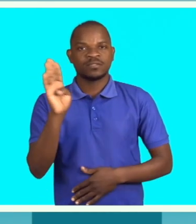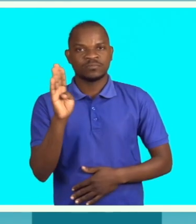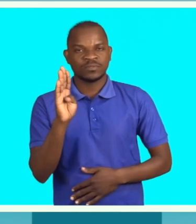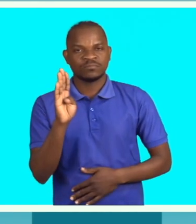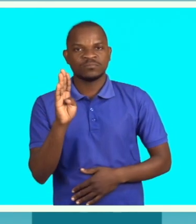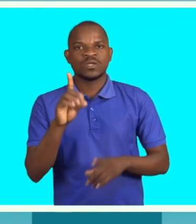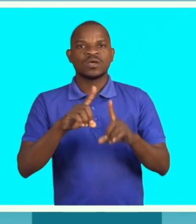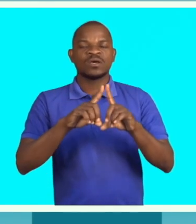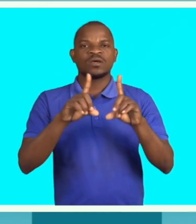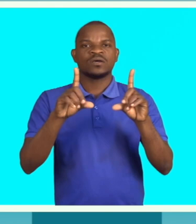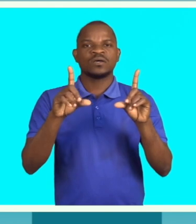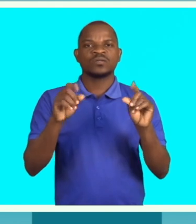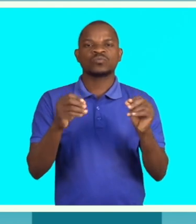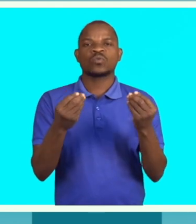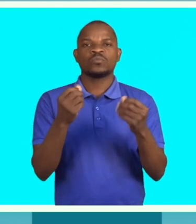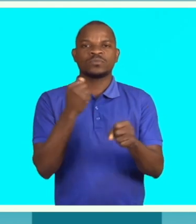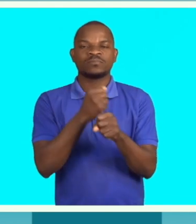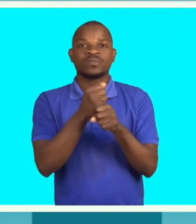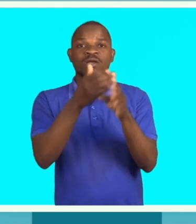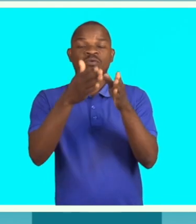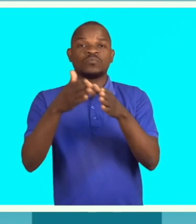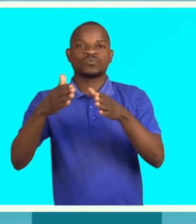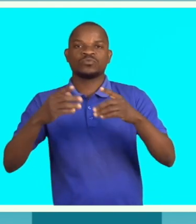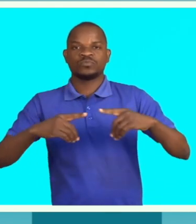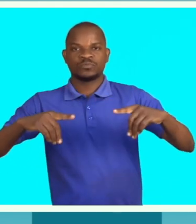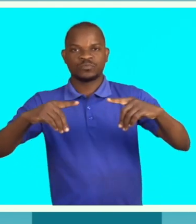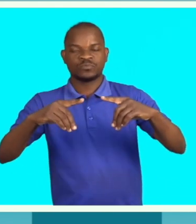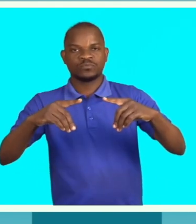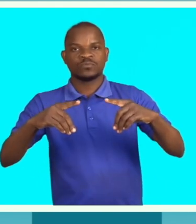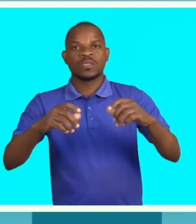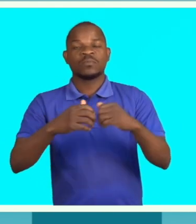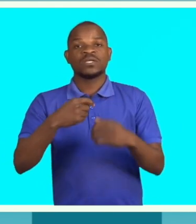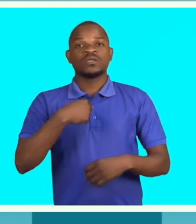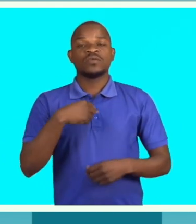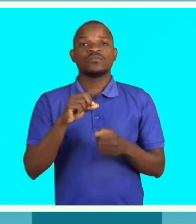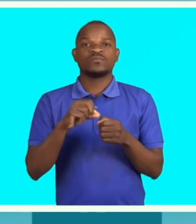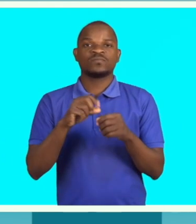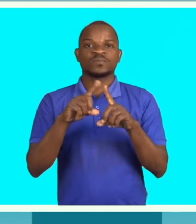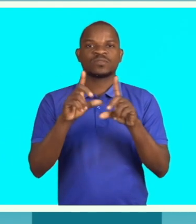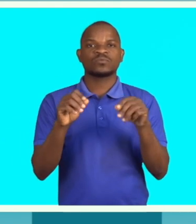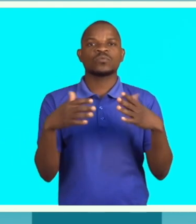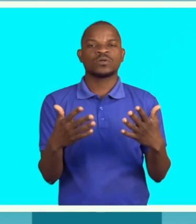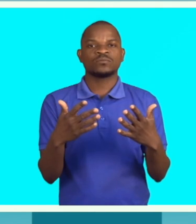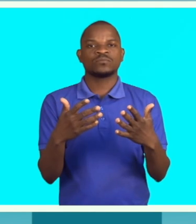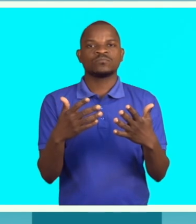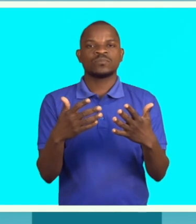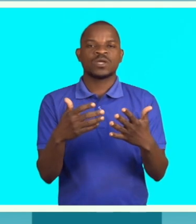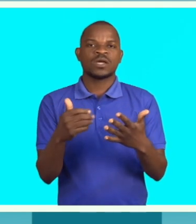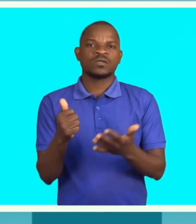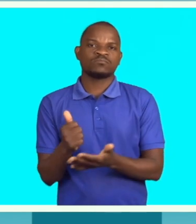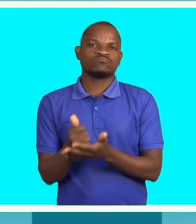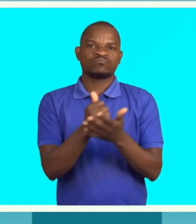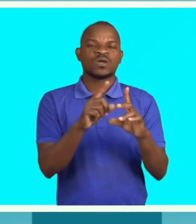e FAPA, certo? E agora está trabalhando o município? Estou auxiliar administrativo,